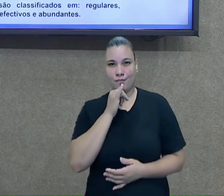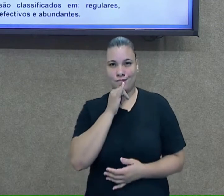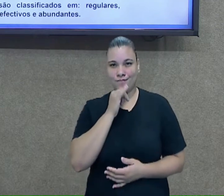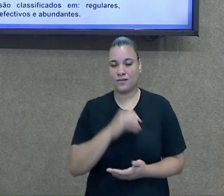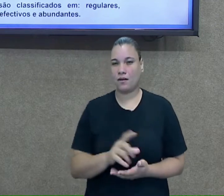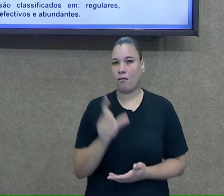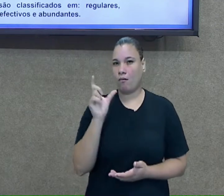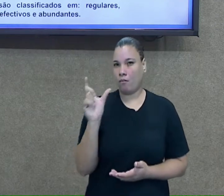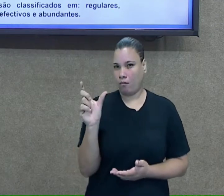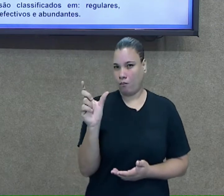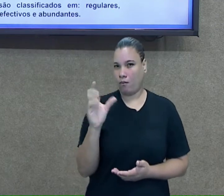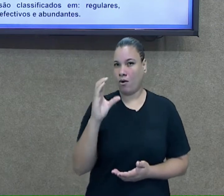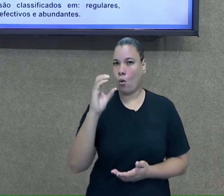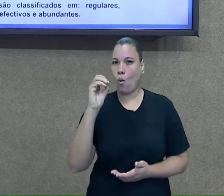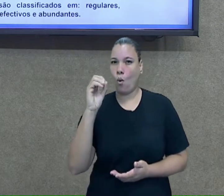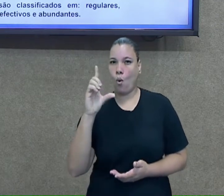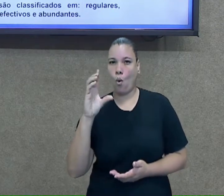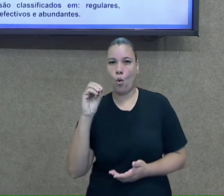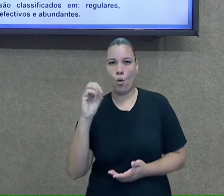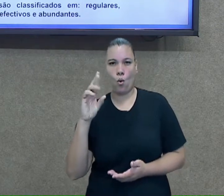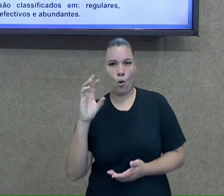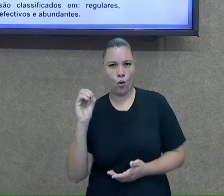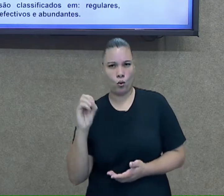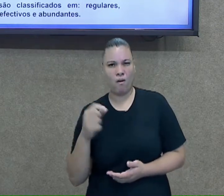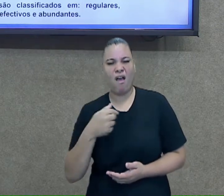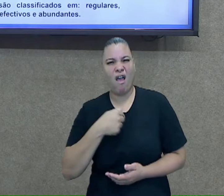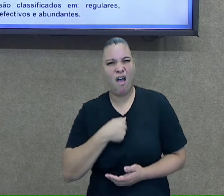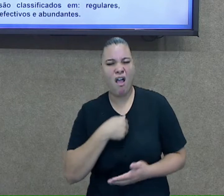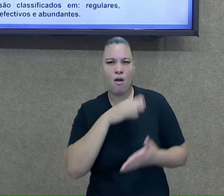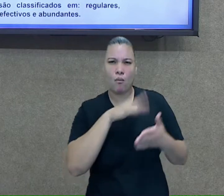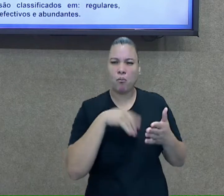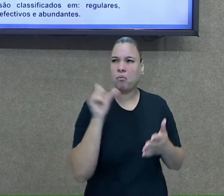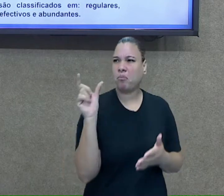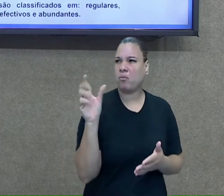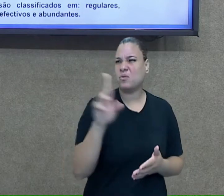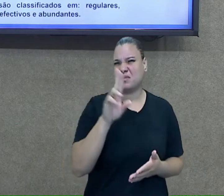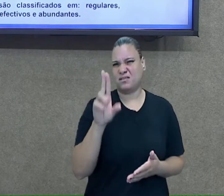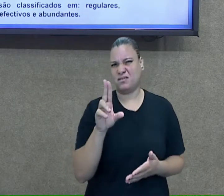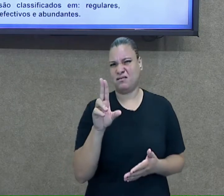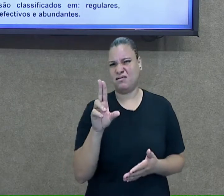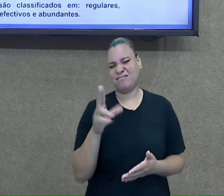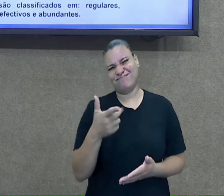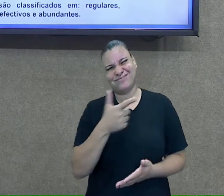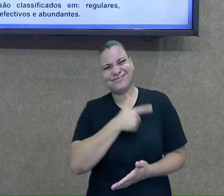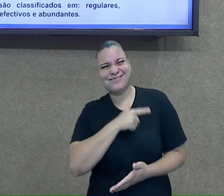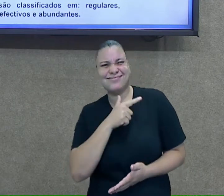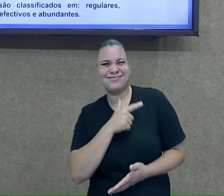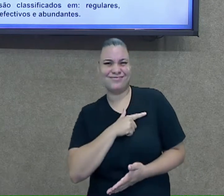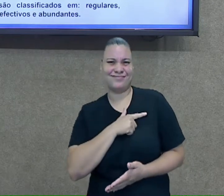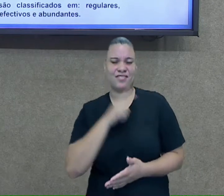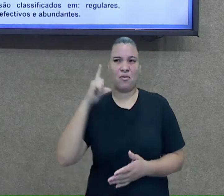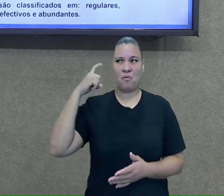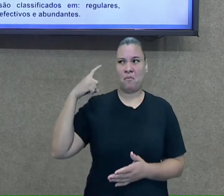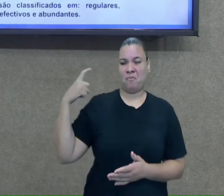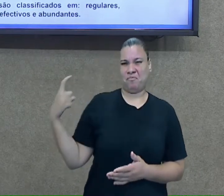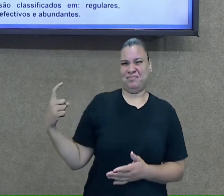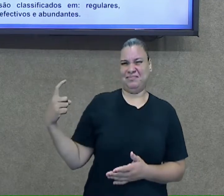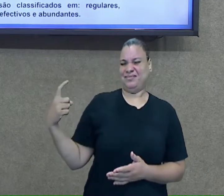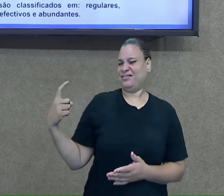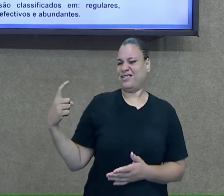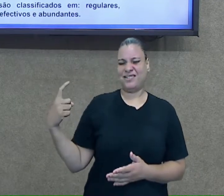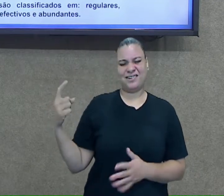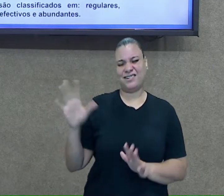coloro não é aceitável. Não é agradável aos ouvidos. Ou seja, não respeita o critério